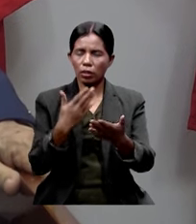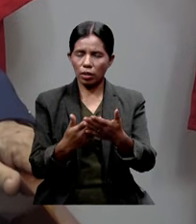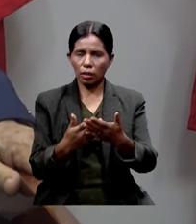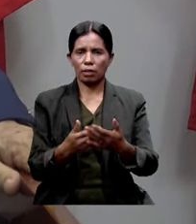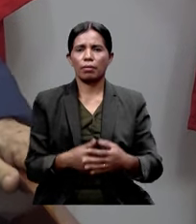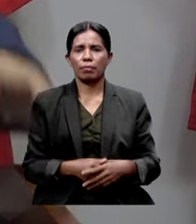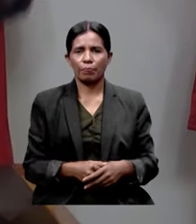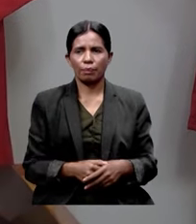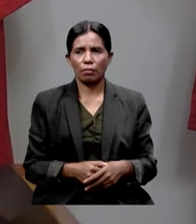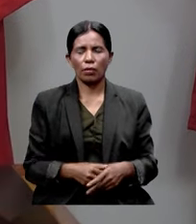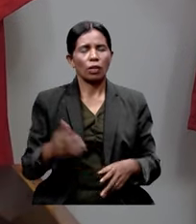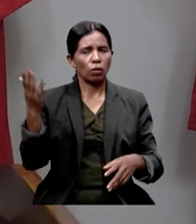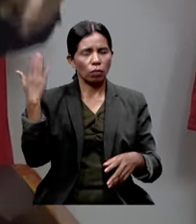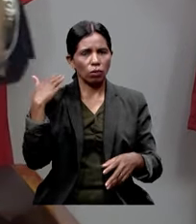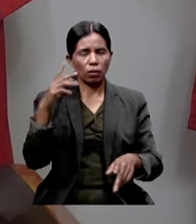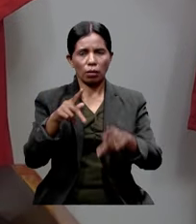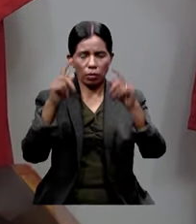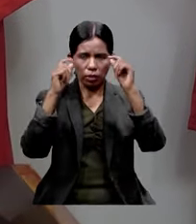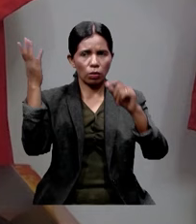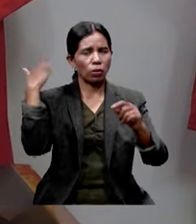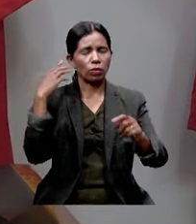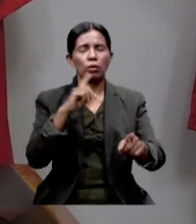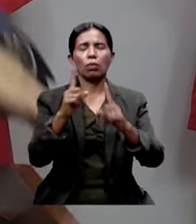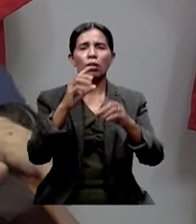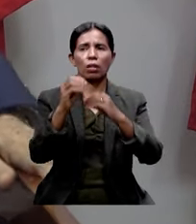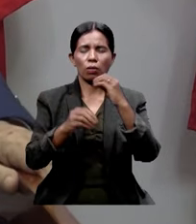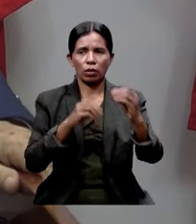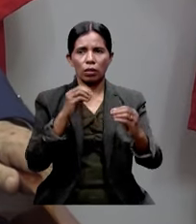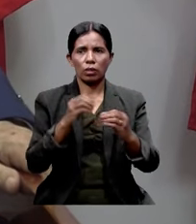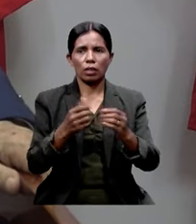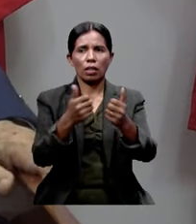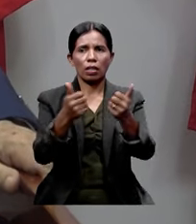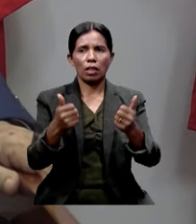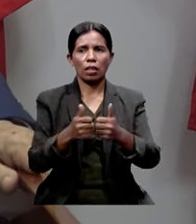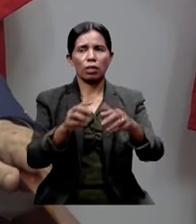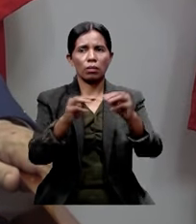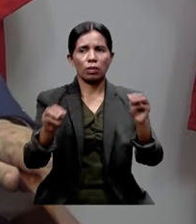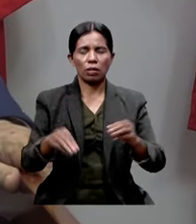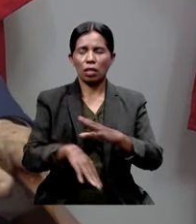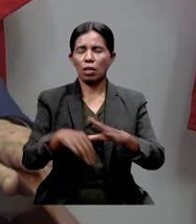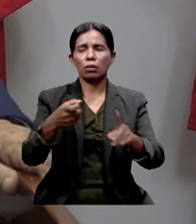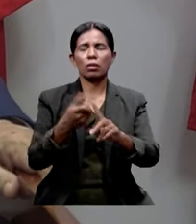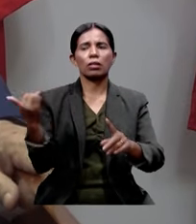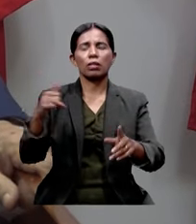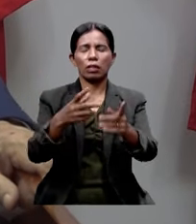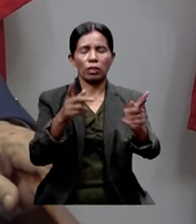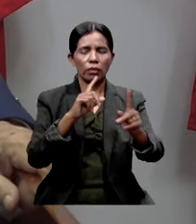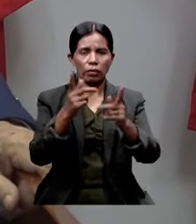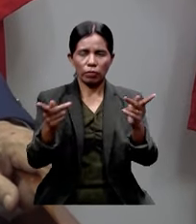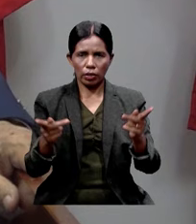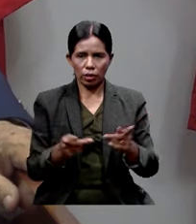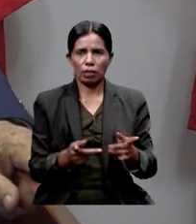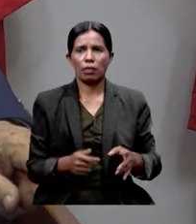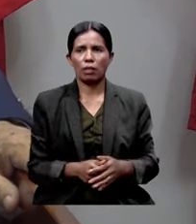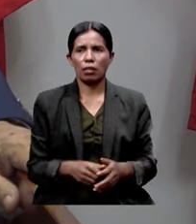Balum. Que não vale bem, o todo critica arte mori, do ensaio se está nem fato né. Momento vamos critica